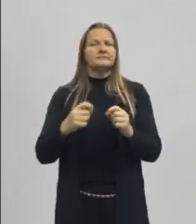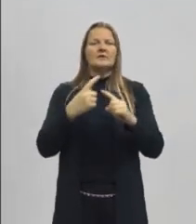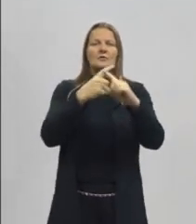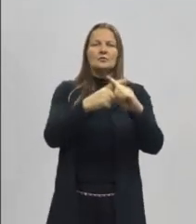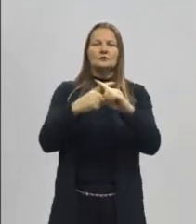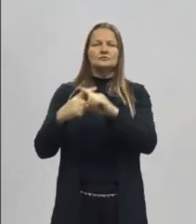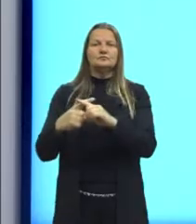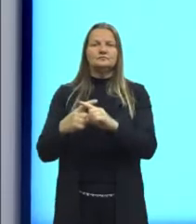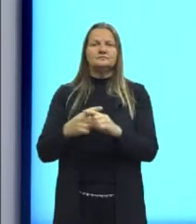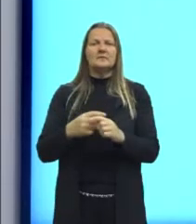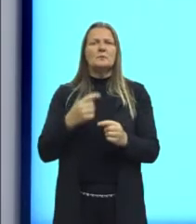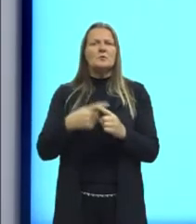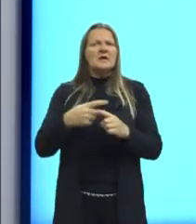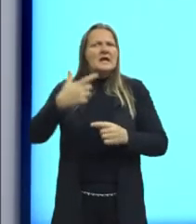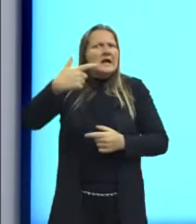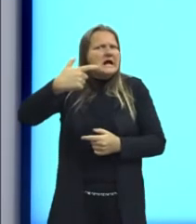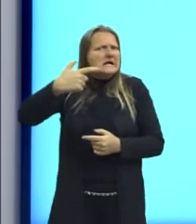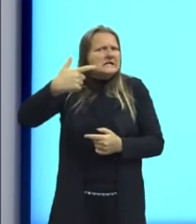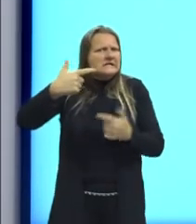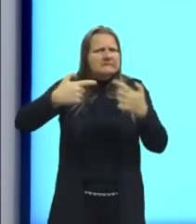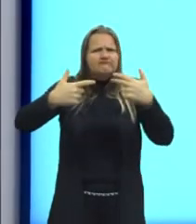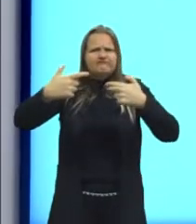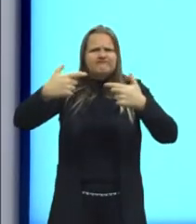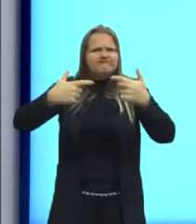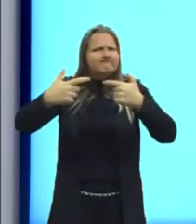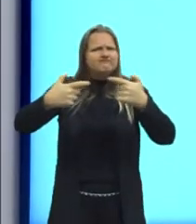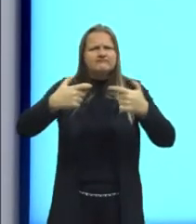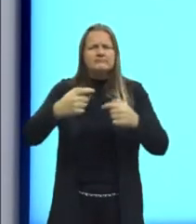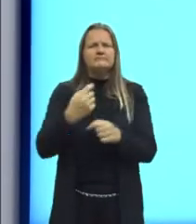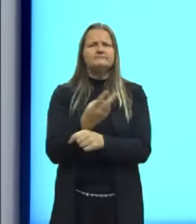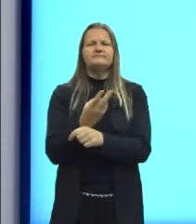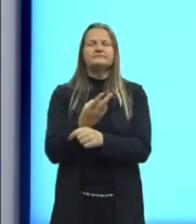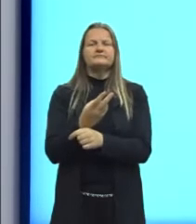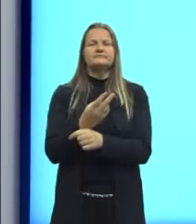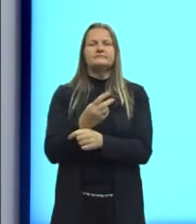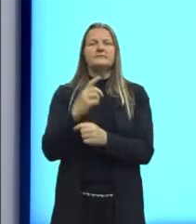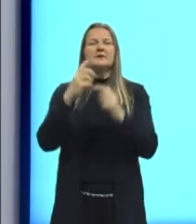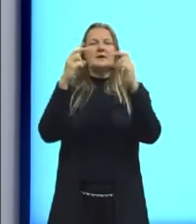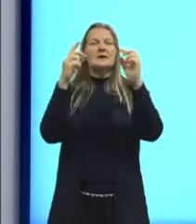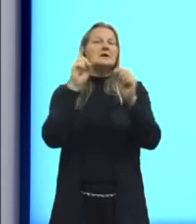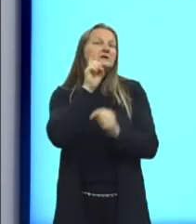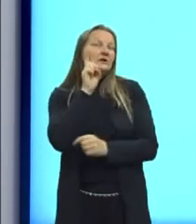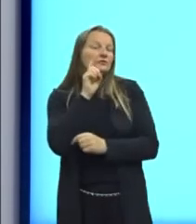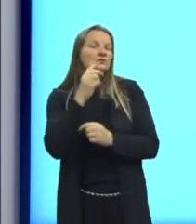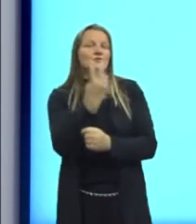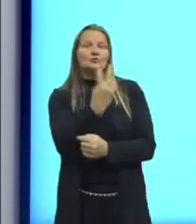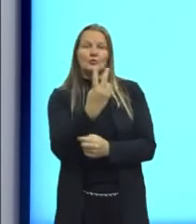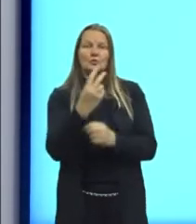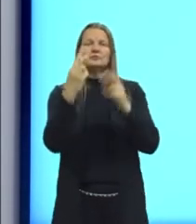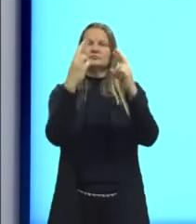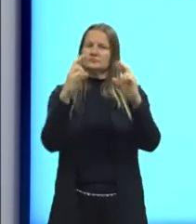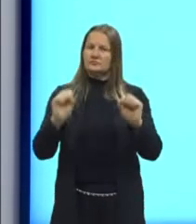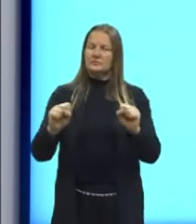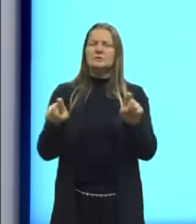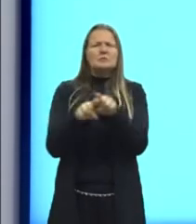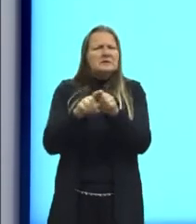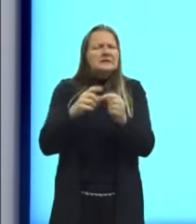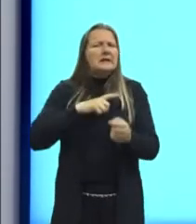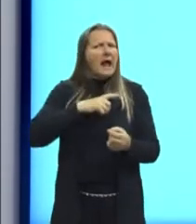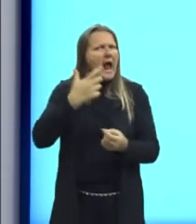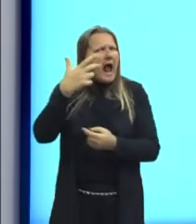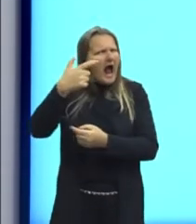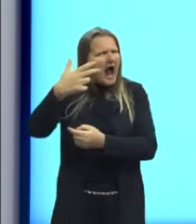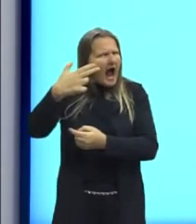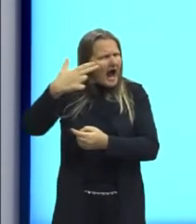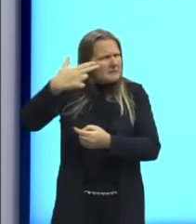pela corrida armamentista né então Estados Unidos e União Soviética tentavam os dois cada um tem armas